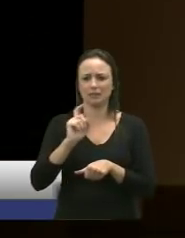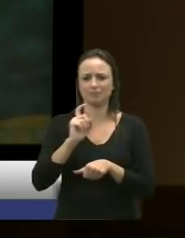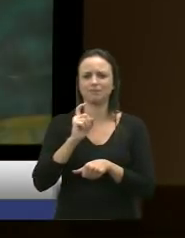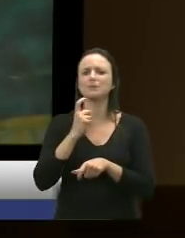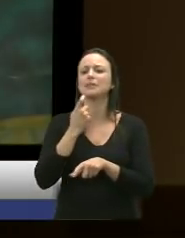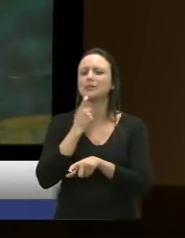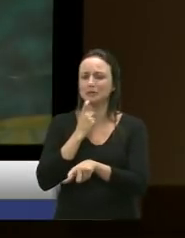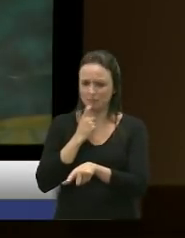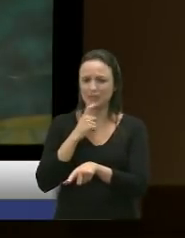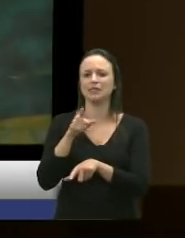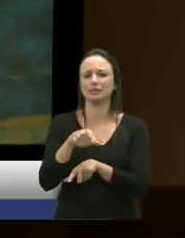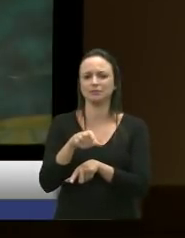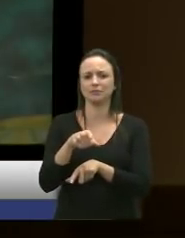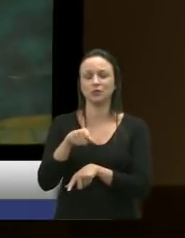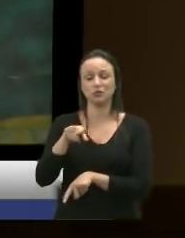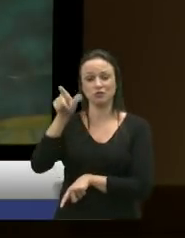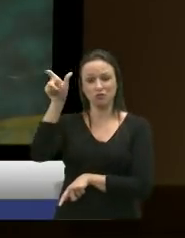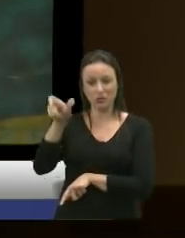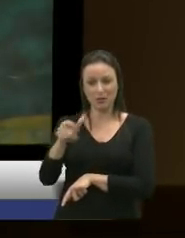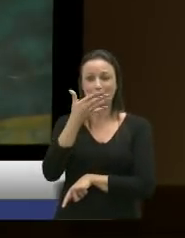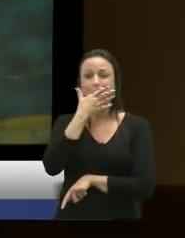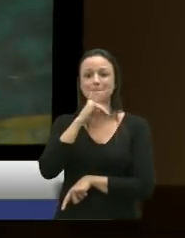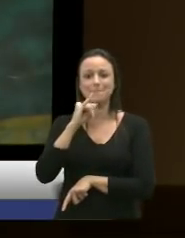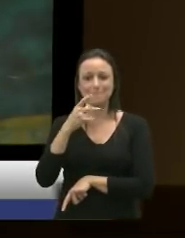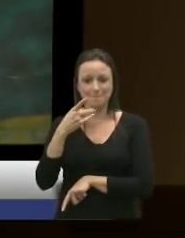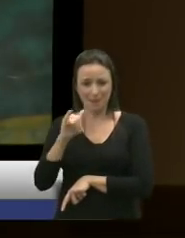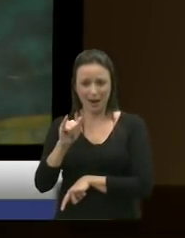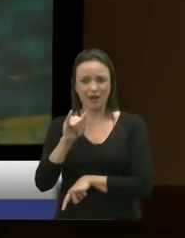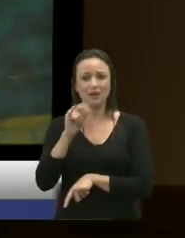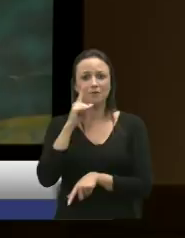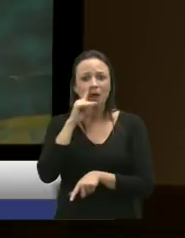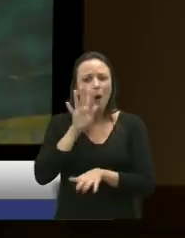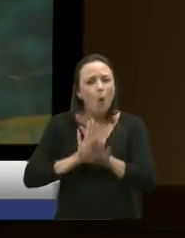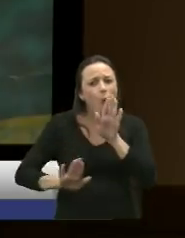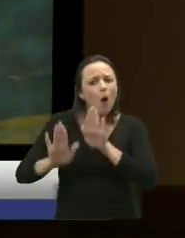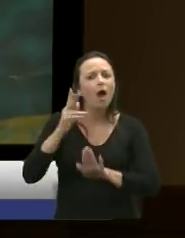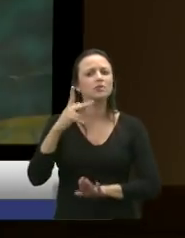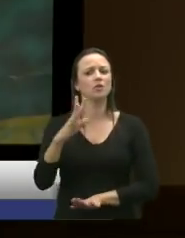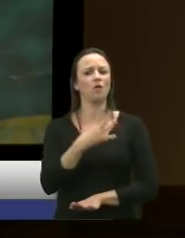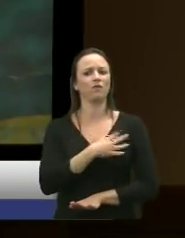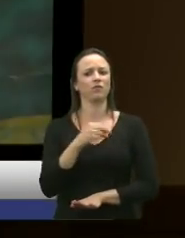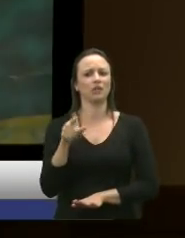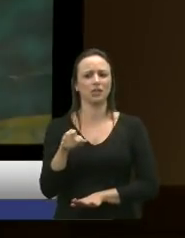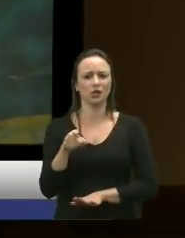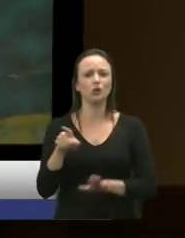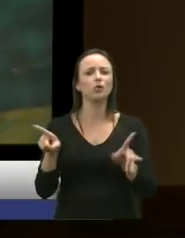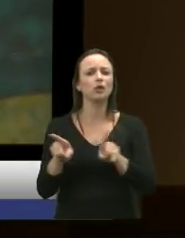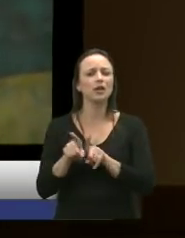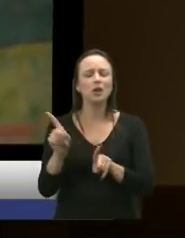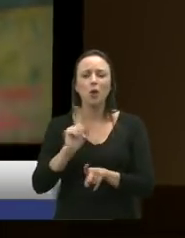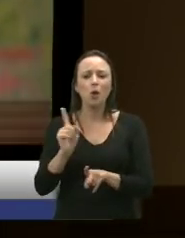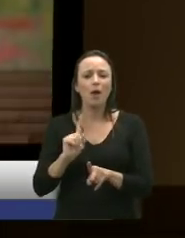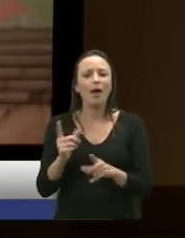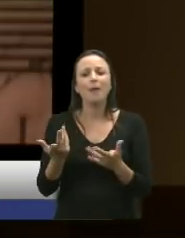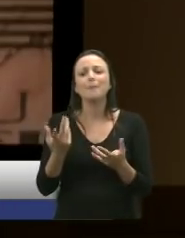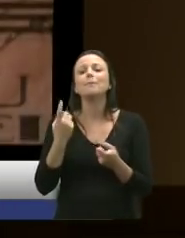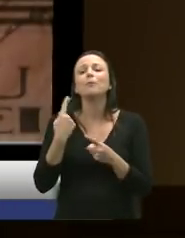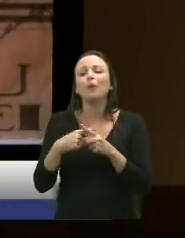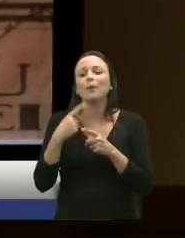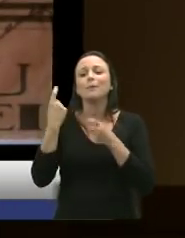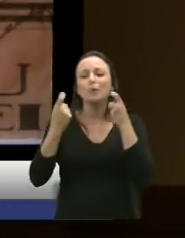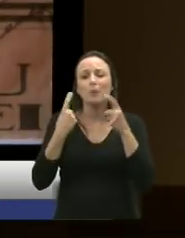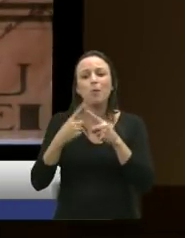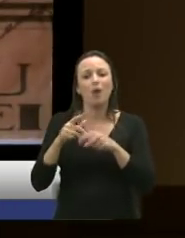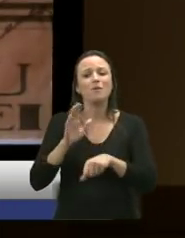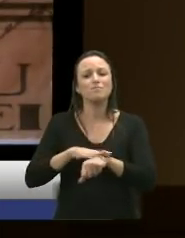O Senhor, como Pai, certamente ficará com cuidados de seu filho. E também não é para menos, pois o momento é